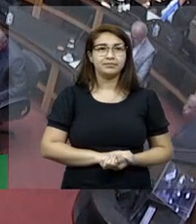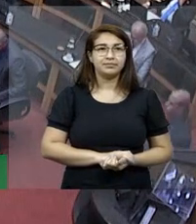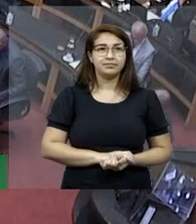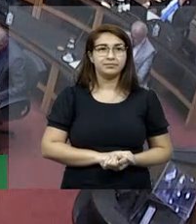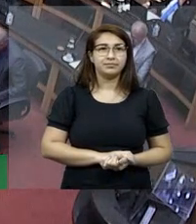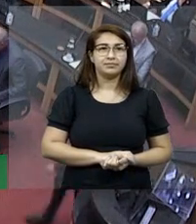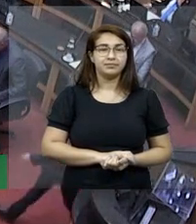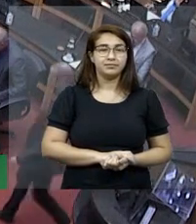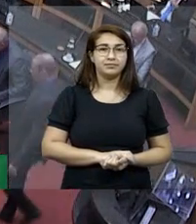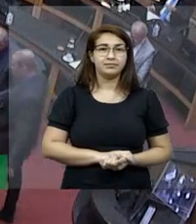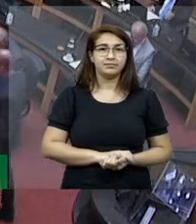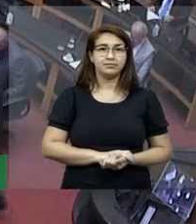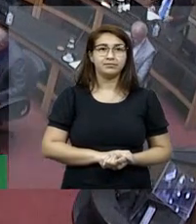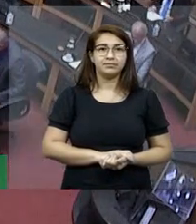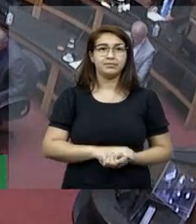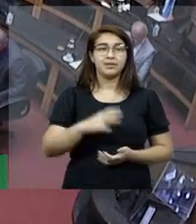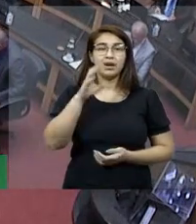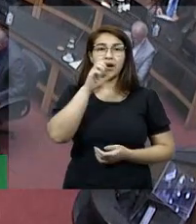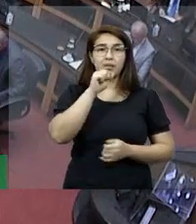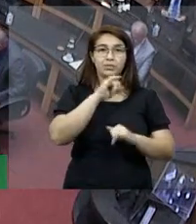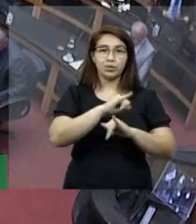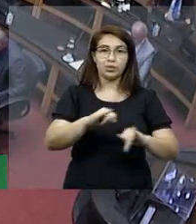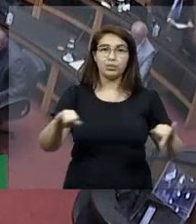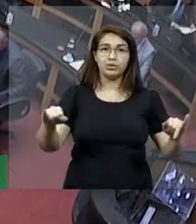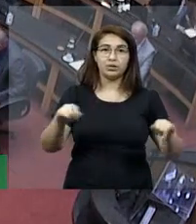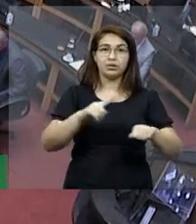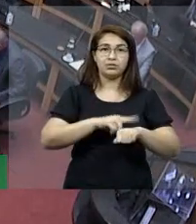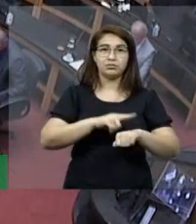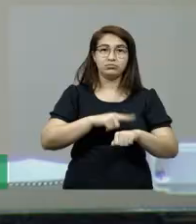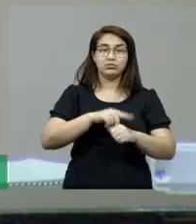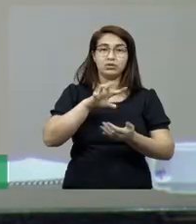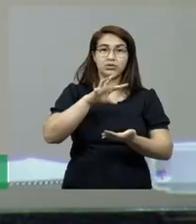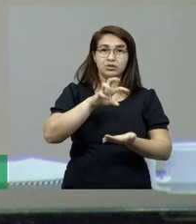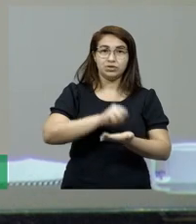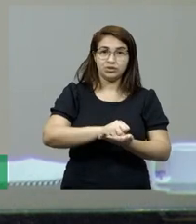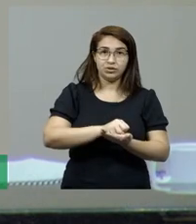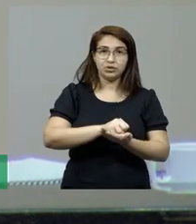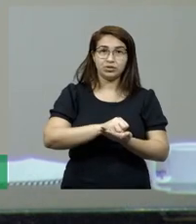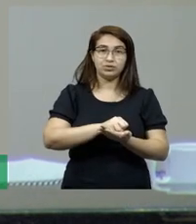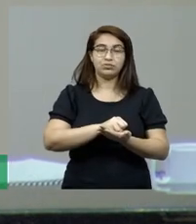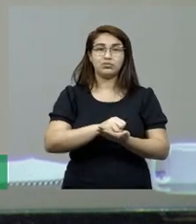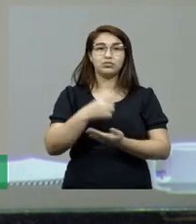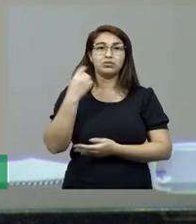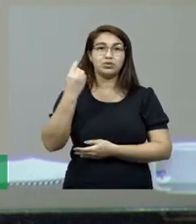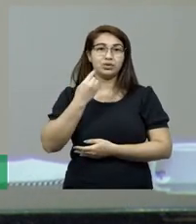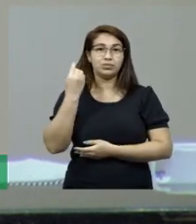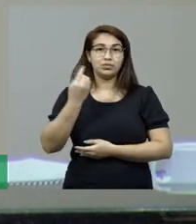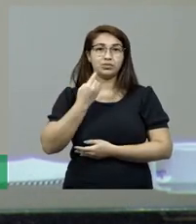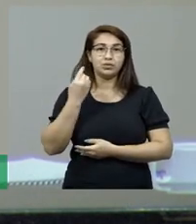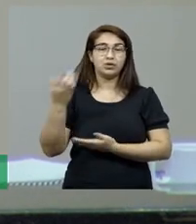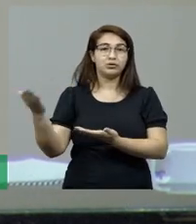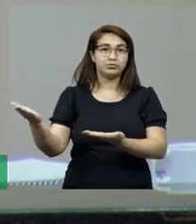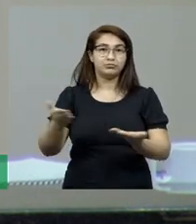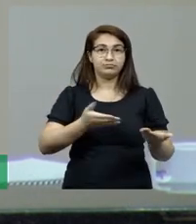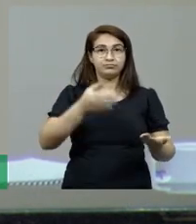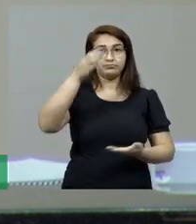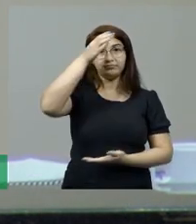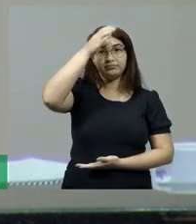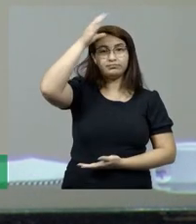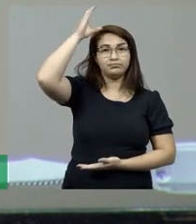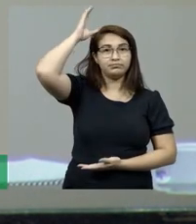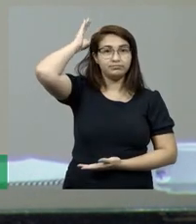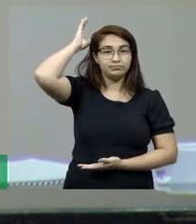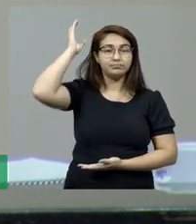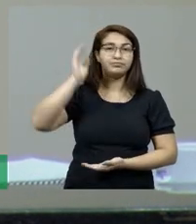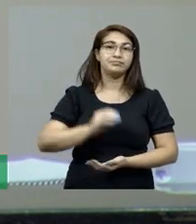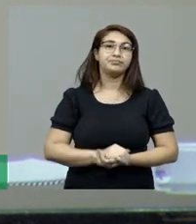Ainda no horário das breves comunicações, inscrito para falar, deputado Coronel Mocelin.